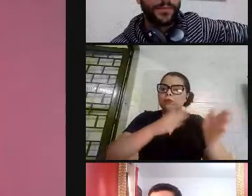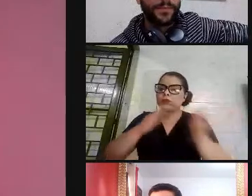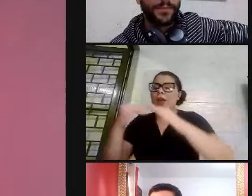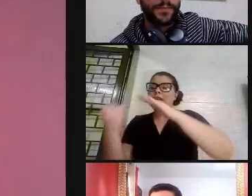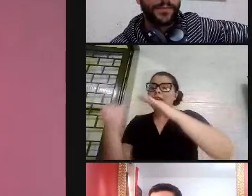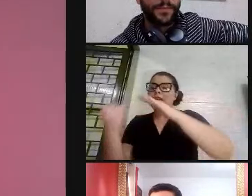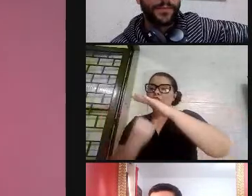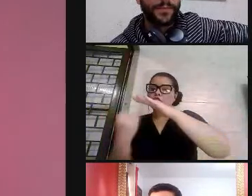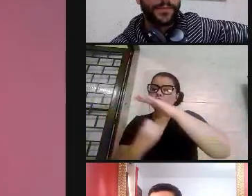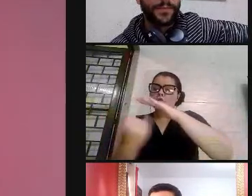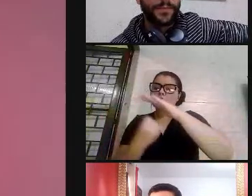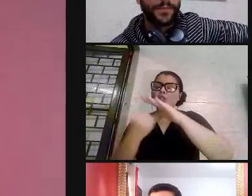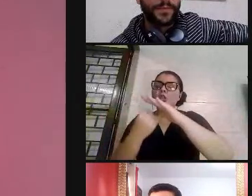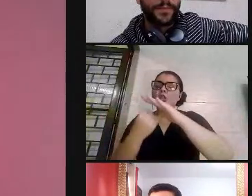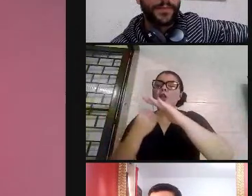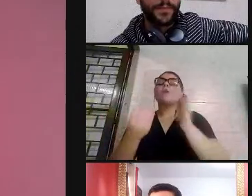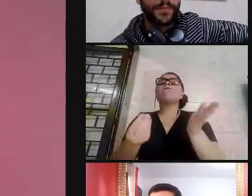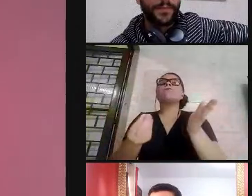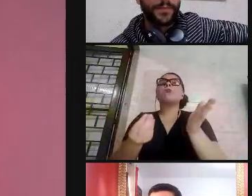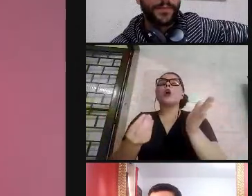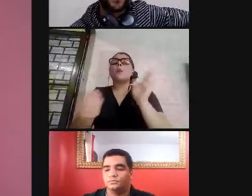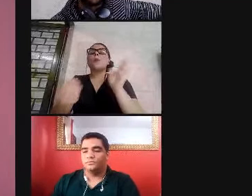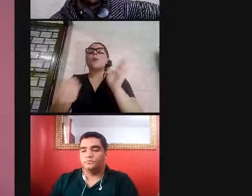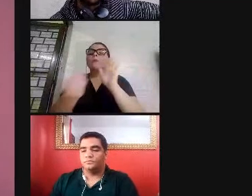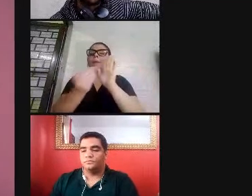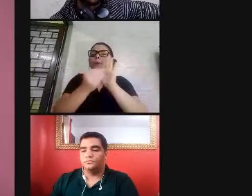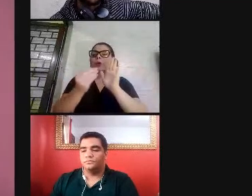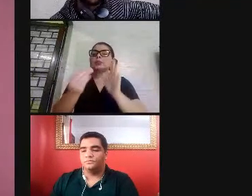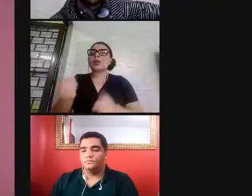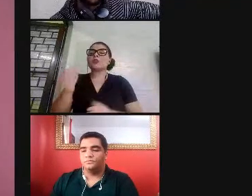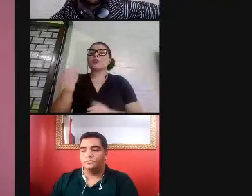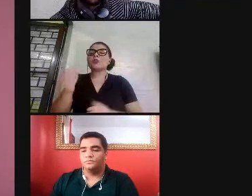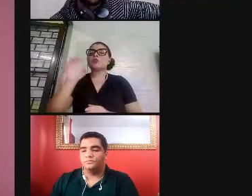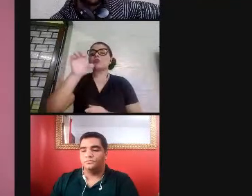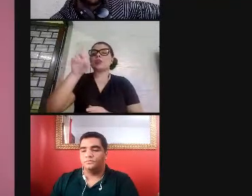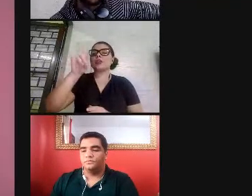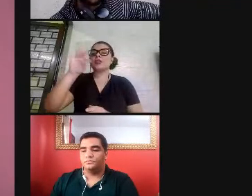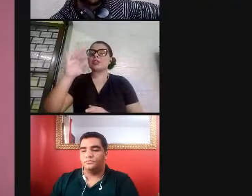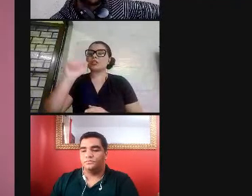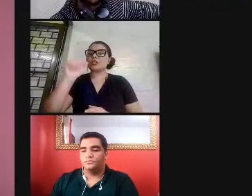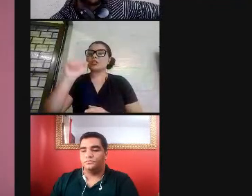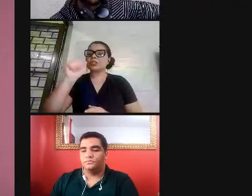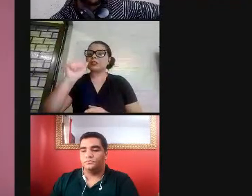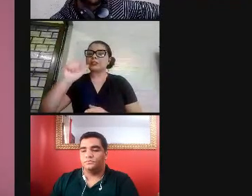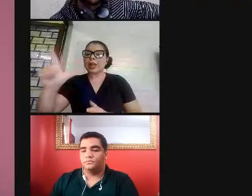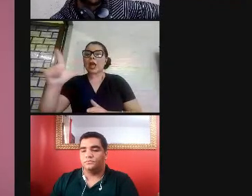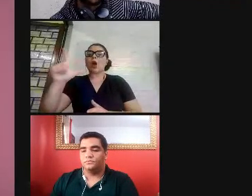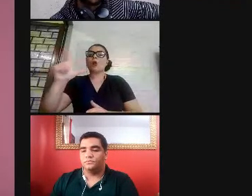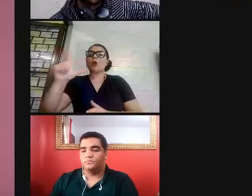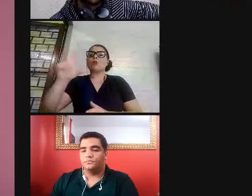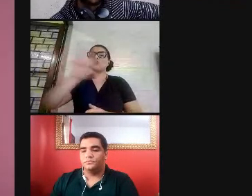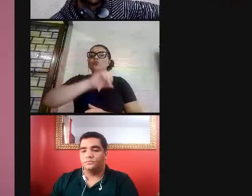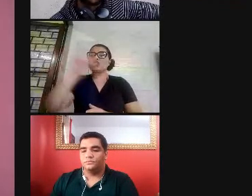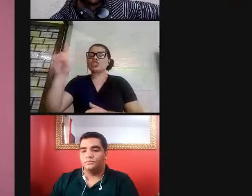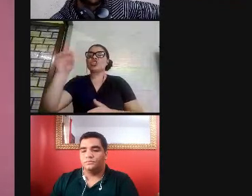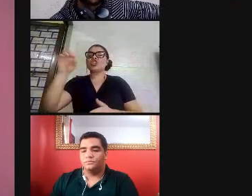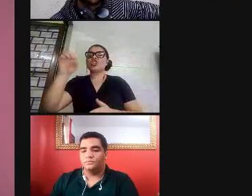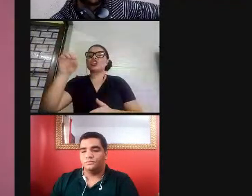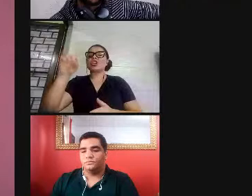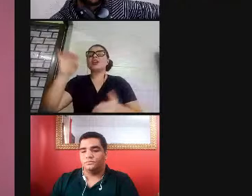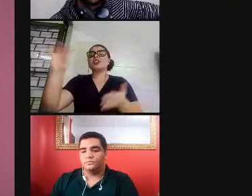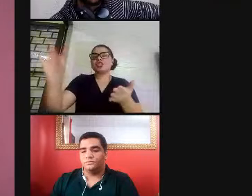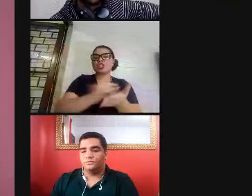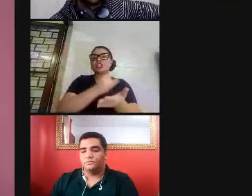as datas de inscrição de limites são colocadas num painel, mural, o aluno